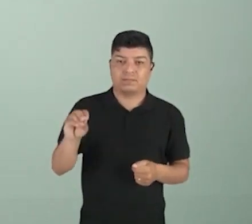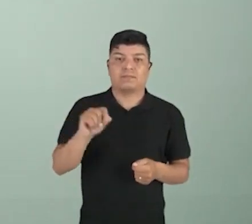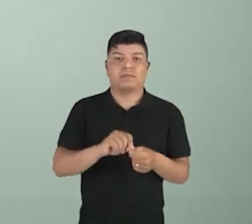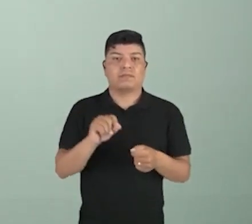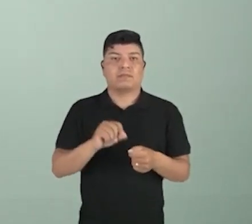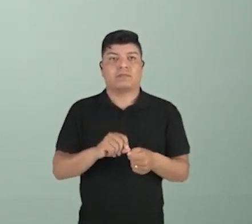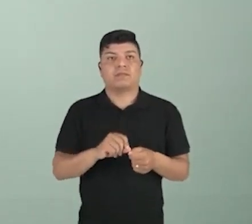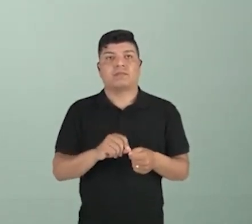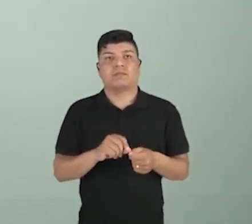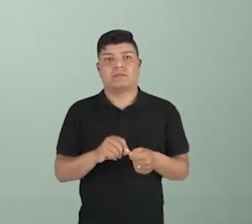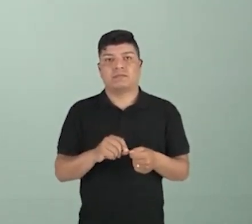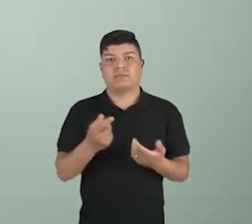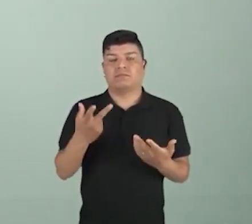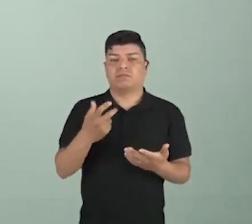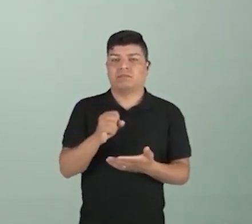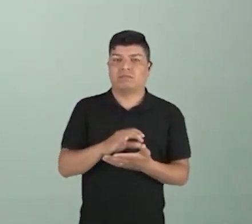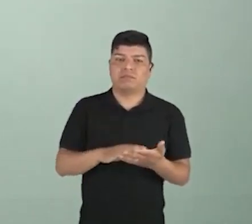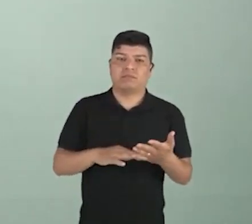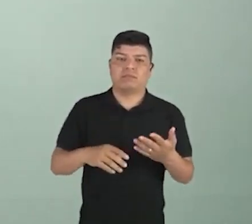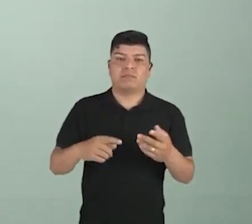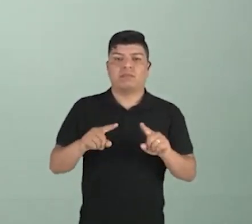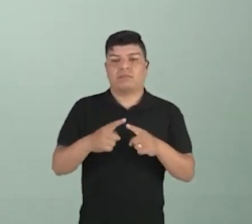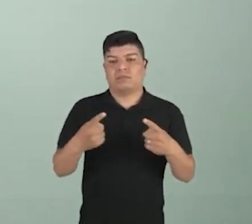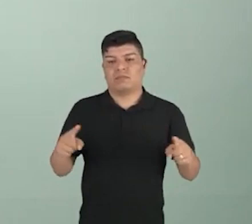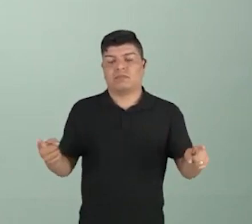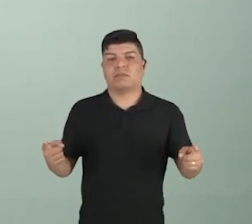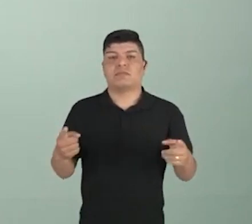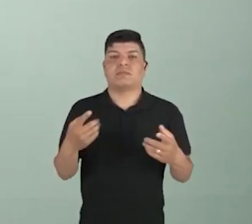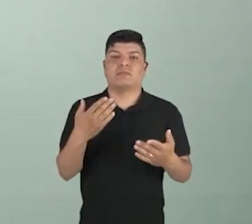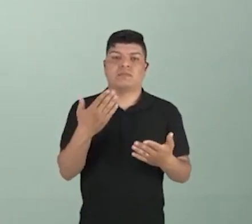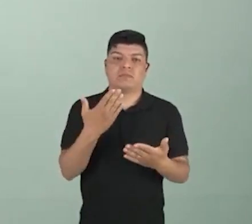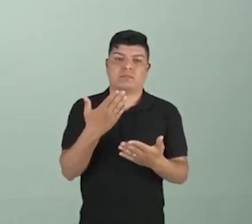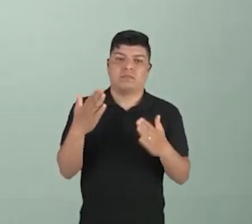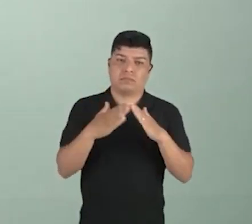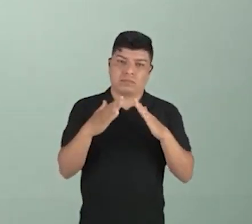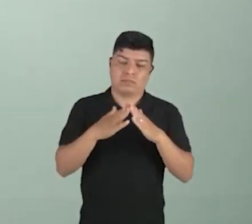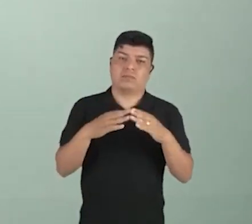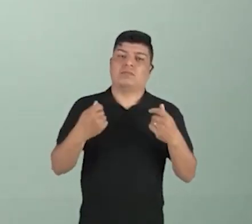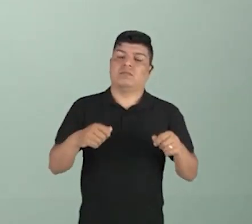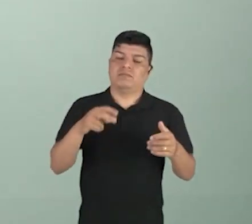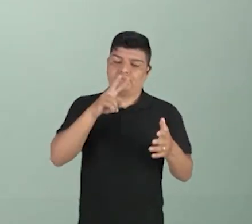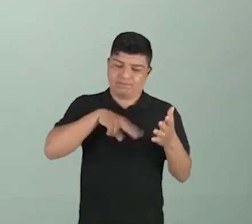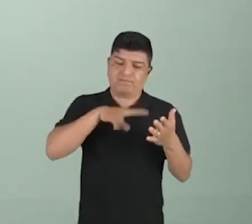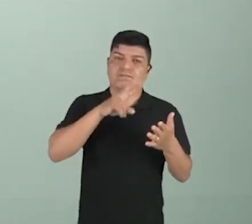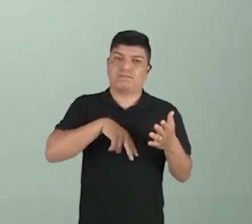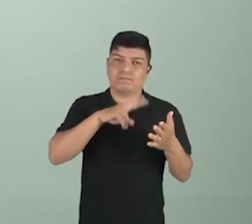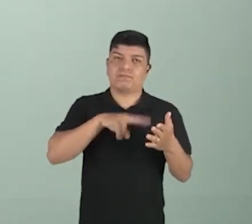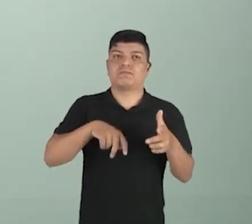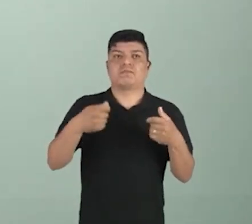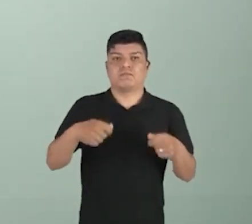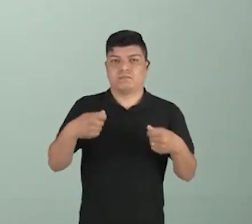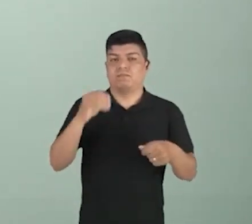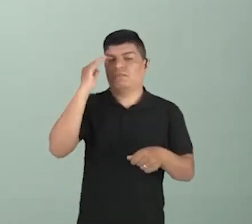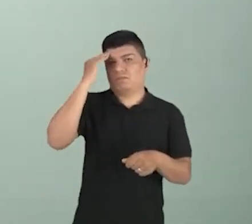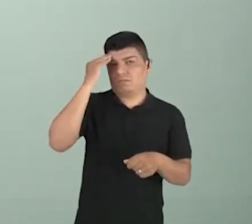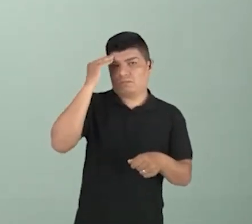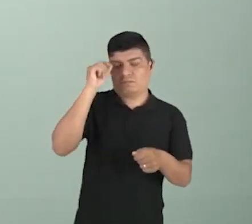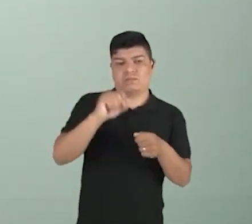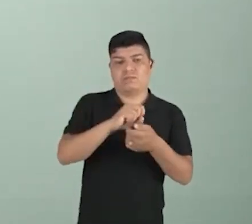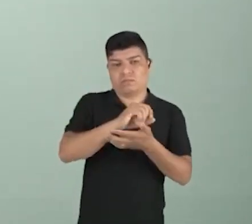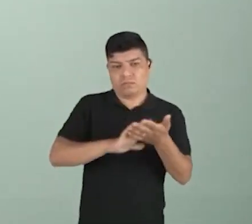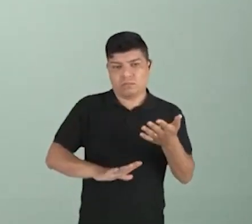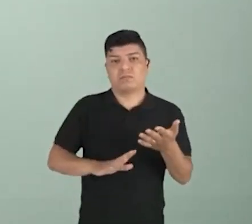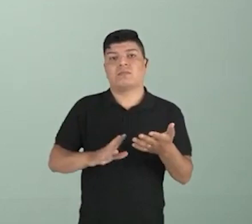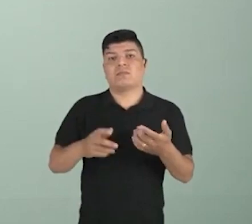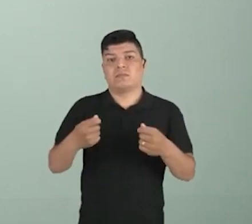você, tô fazendo a apostila em casa, vou fazer só atividade, não vou ler. Galera, precisa ler, precisa entender e fazer as